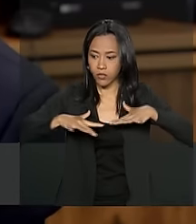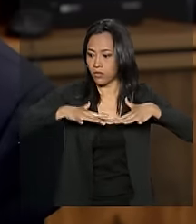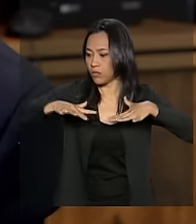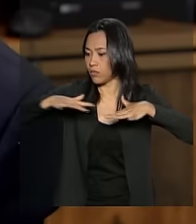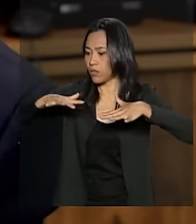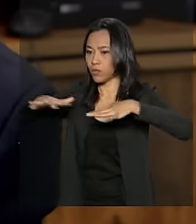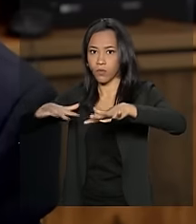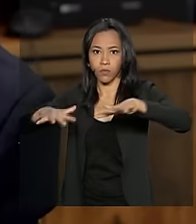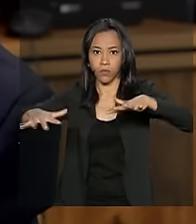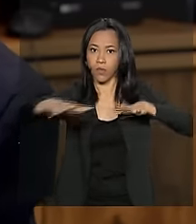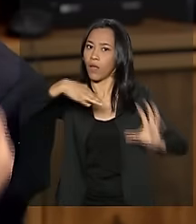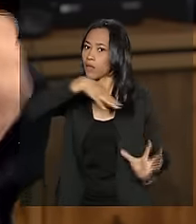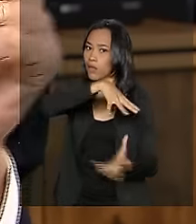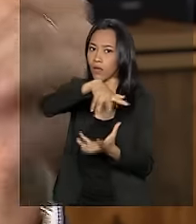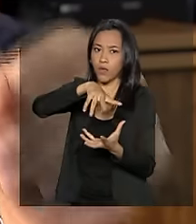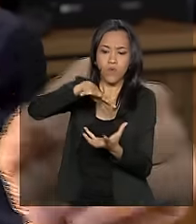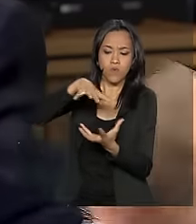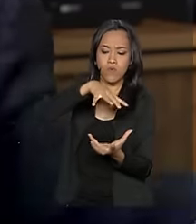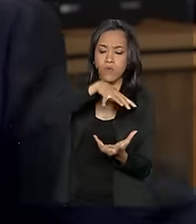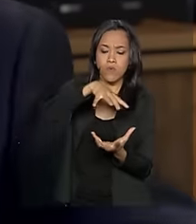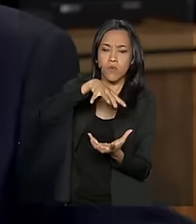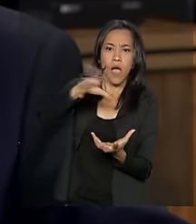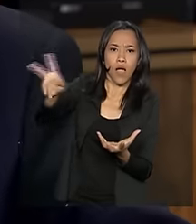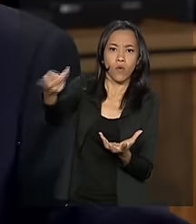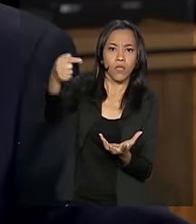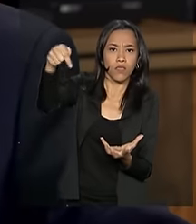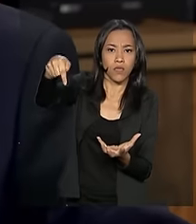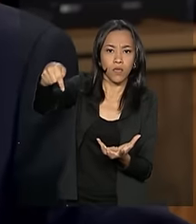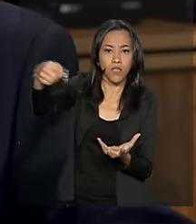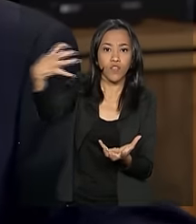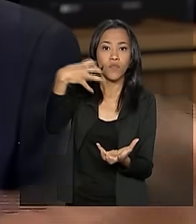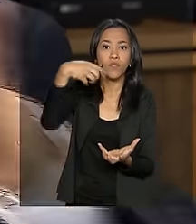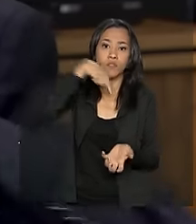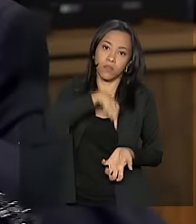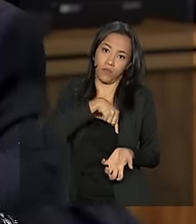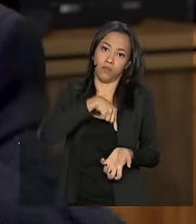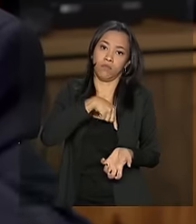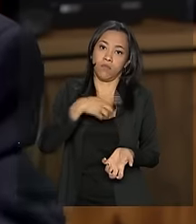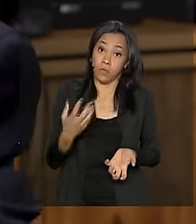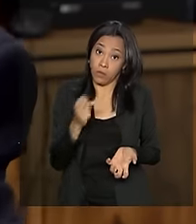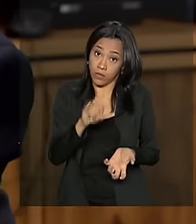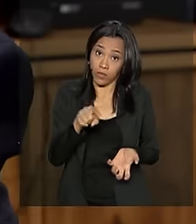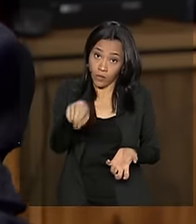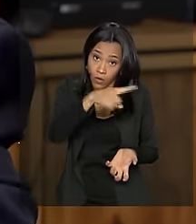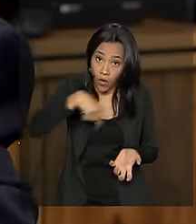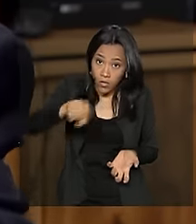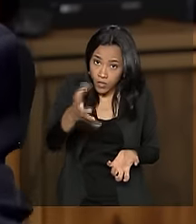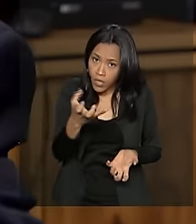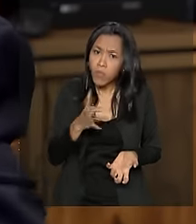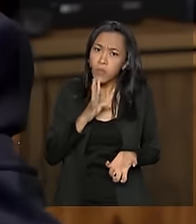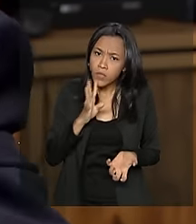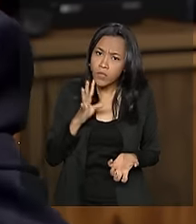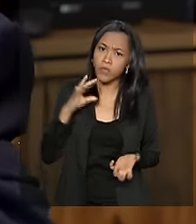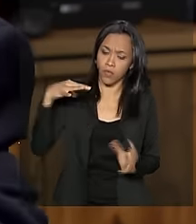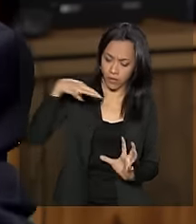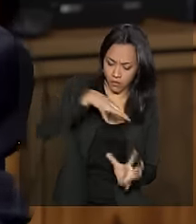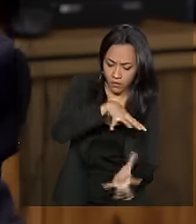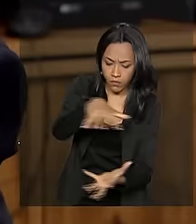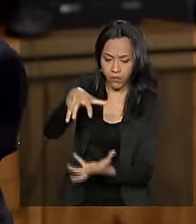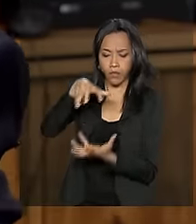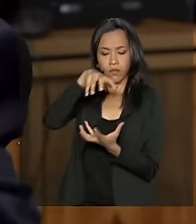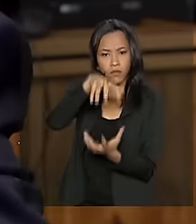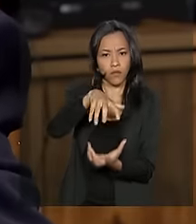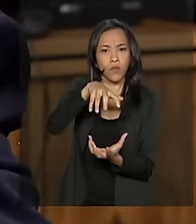o que acontece numa região influencia o que acontece na outra. Então, se nós queremos conhecer o planeta Terra, e sobretudo